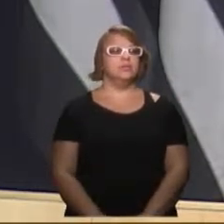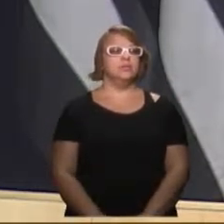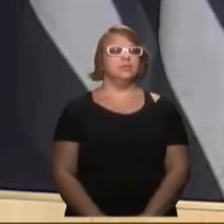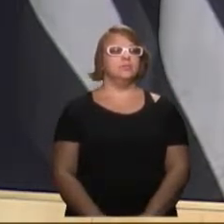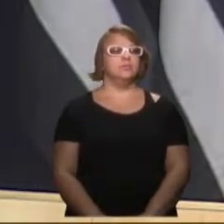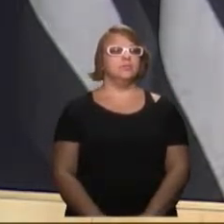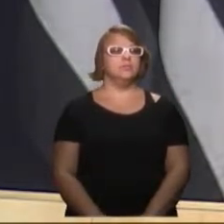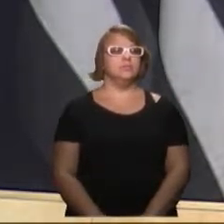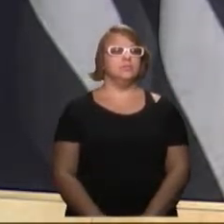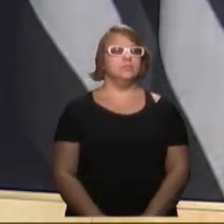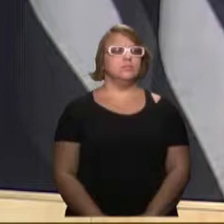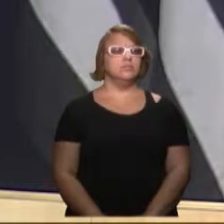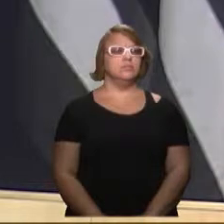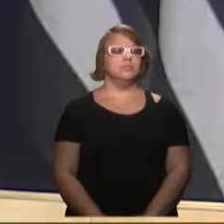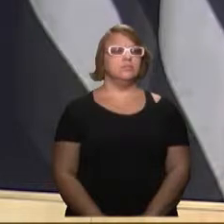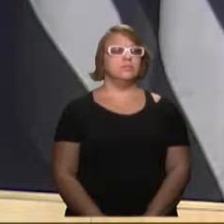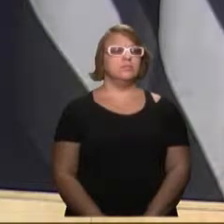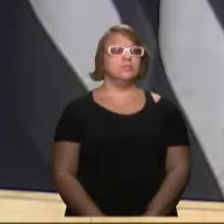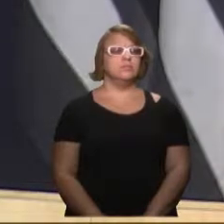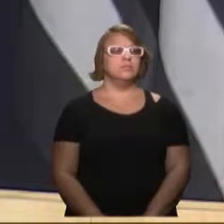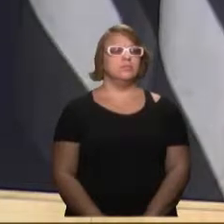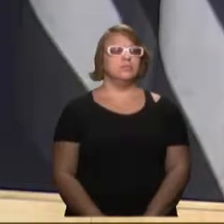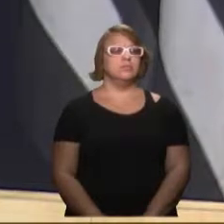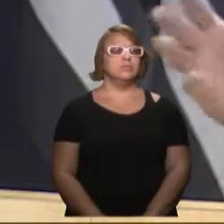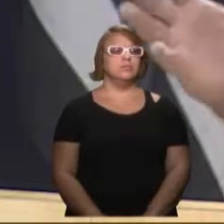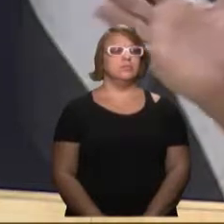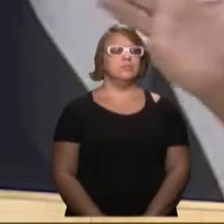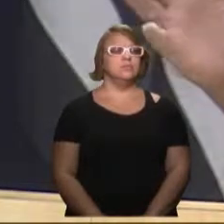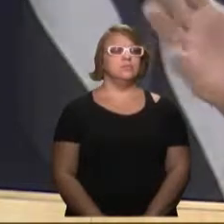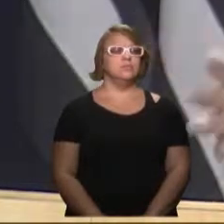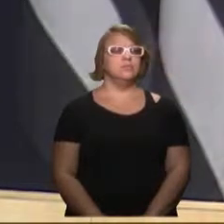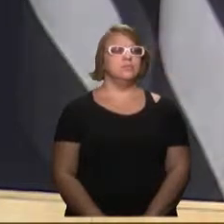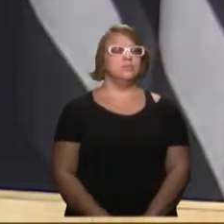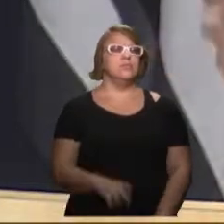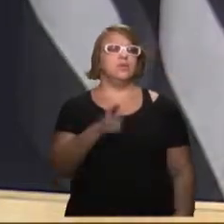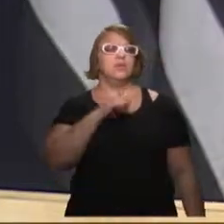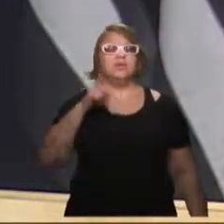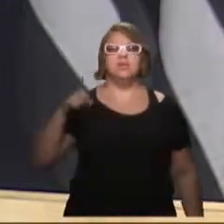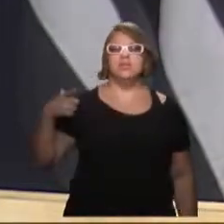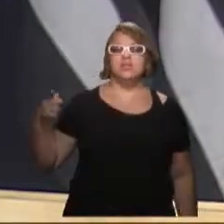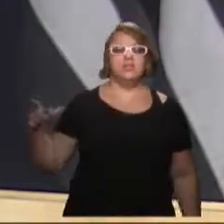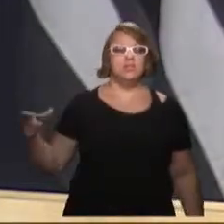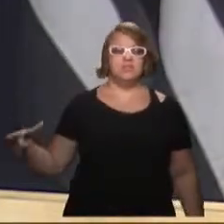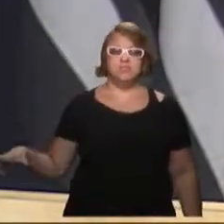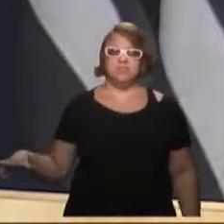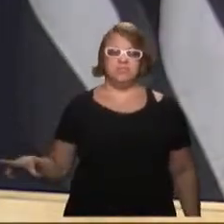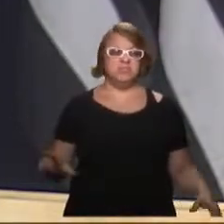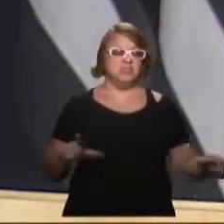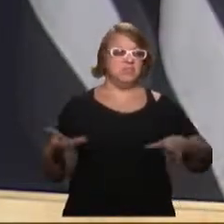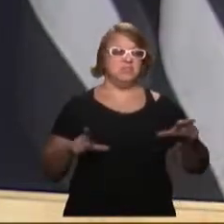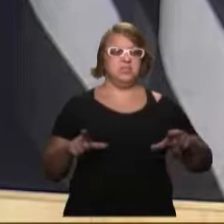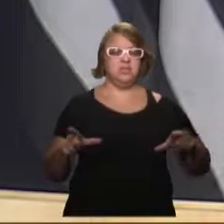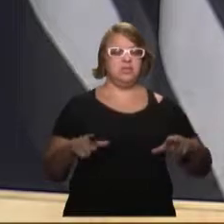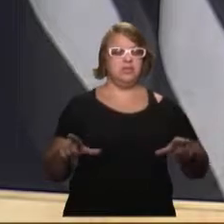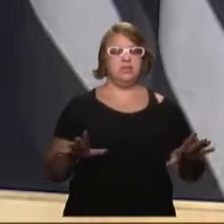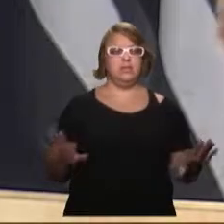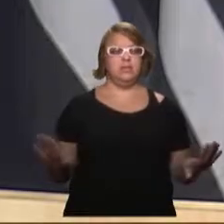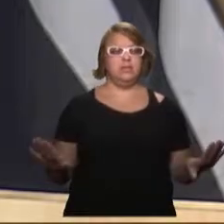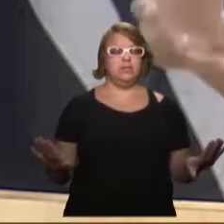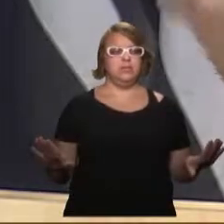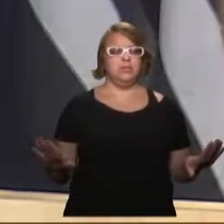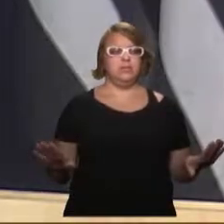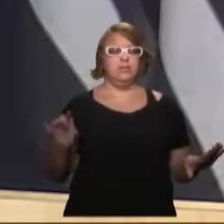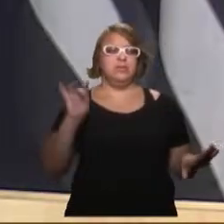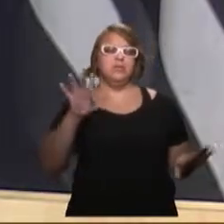desempregado com a maior facilidade. Porque não tem emprego. Nesse país se diz que é empregado aquele que tem